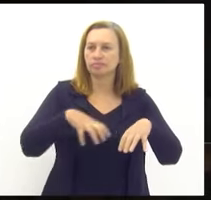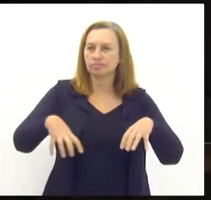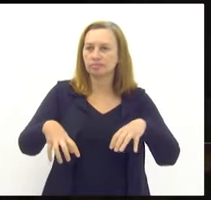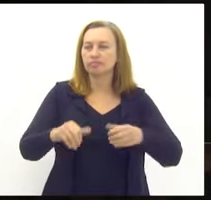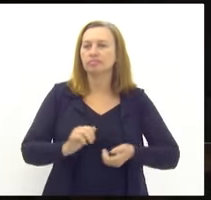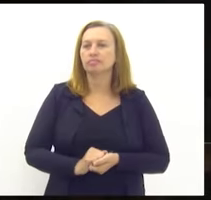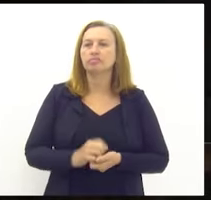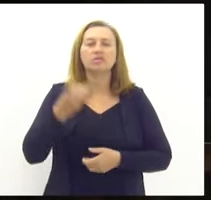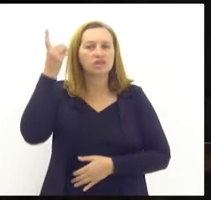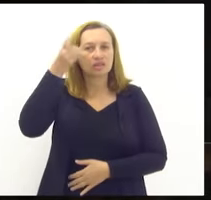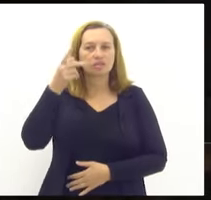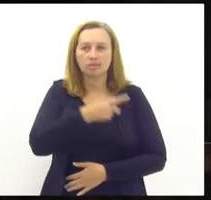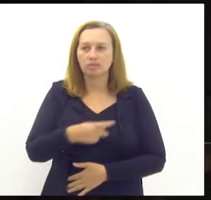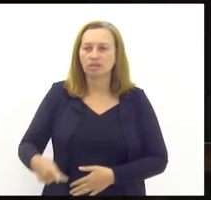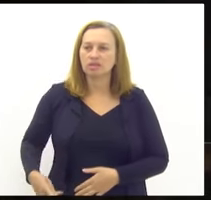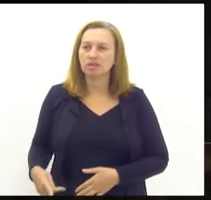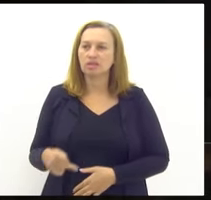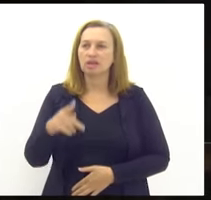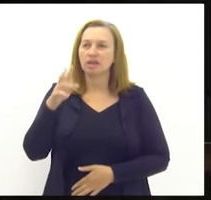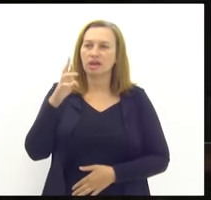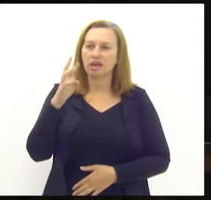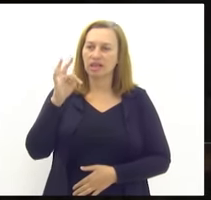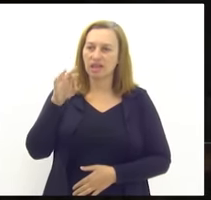Deputado Presidente Renato